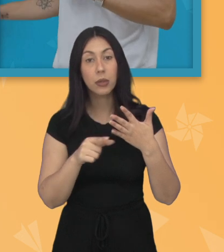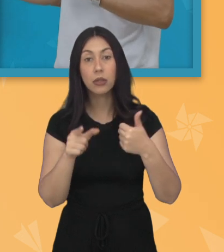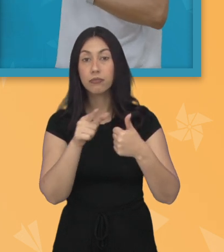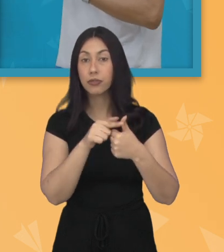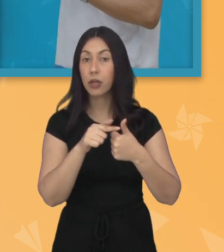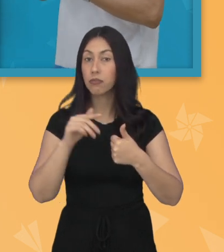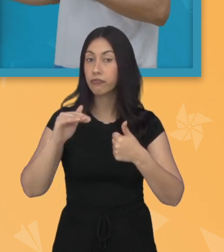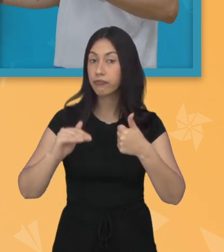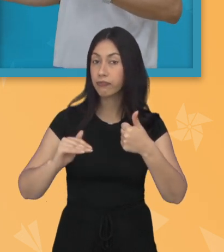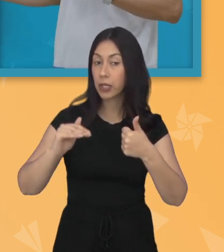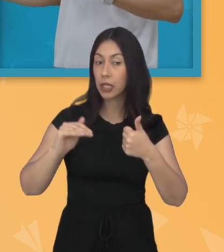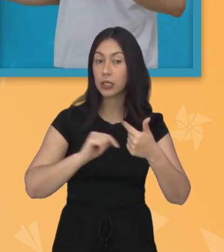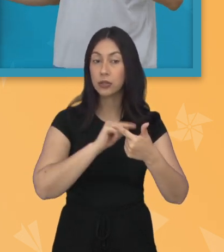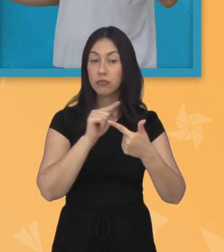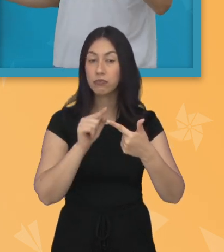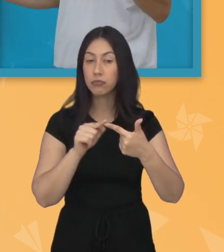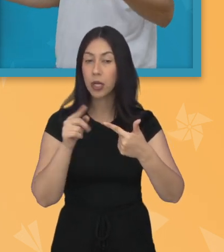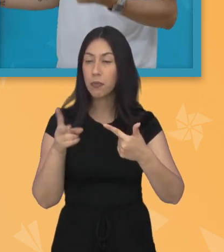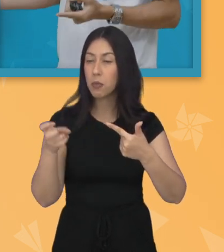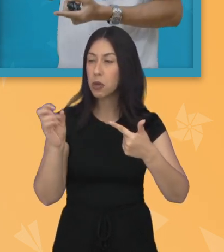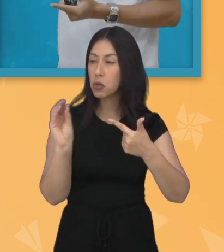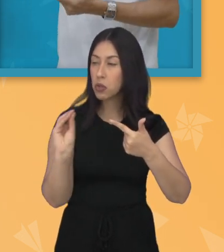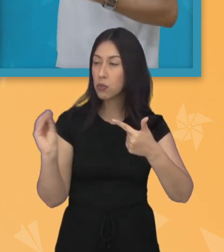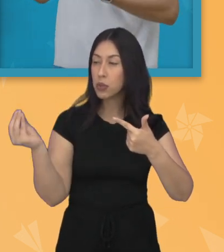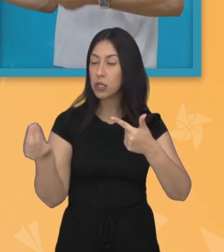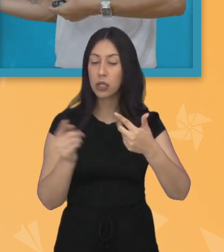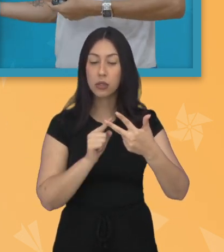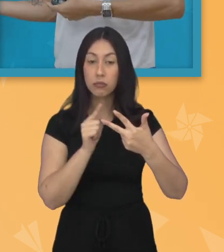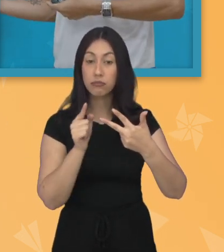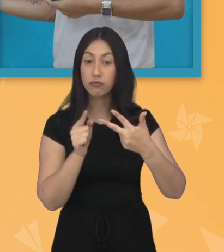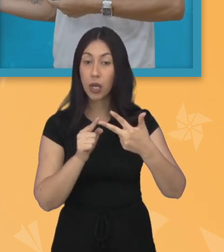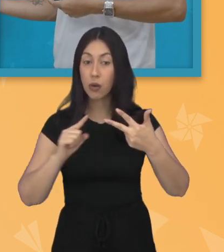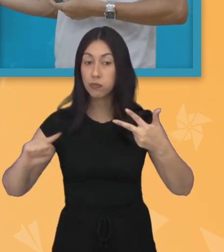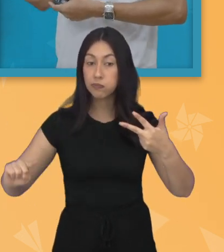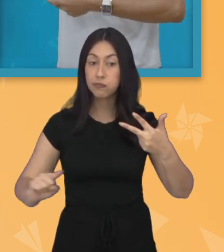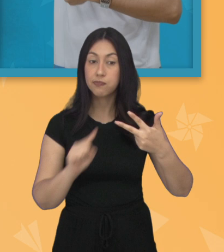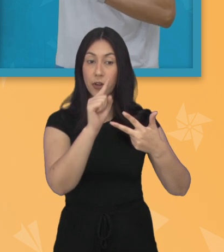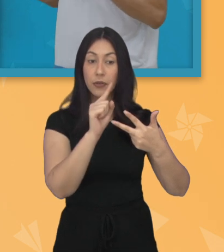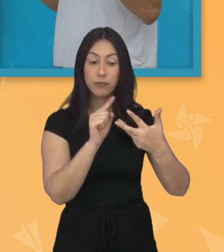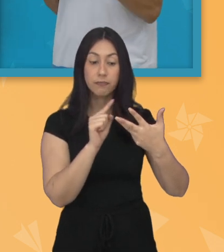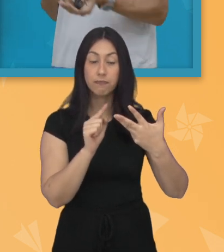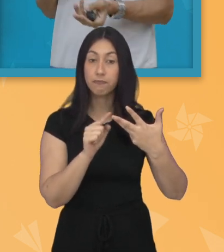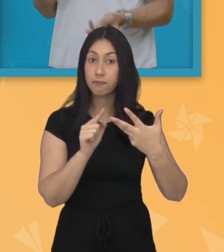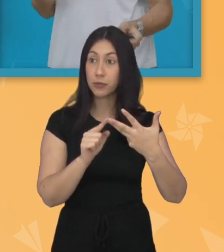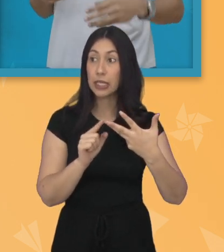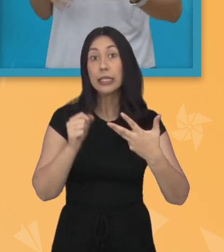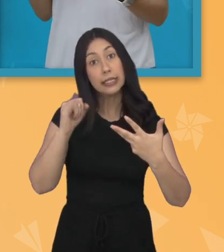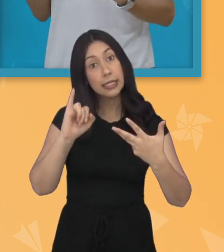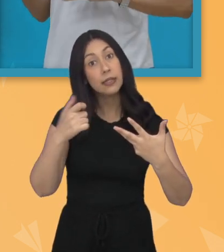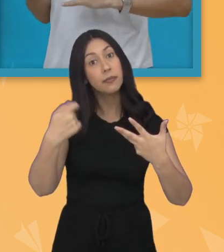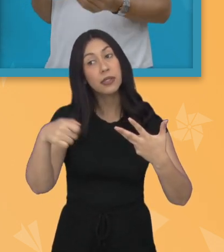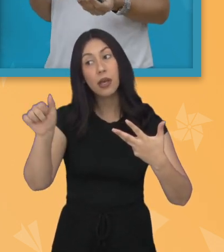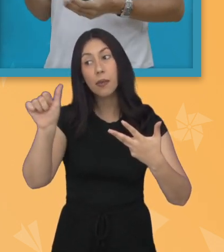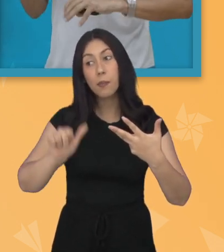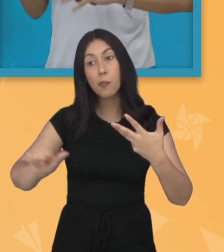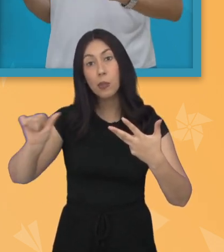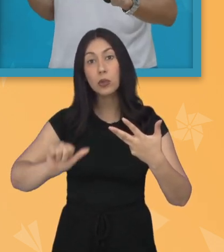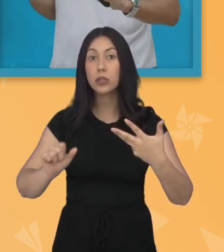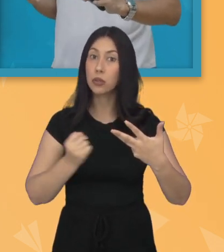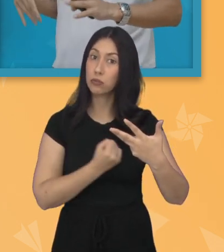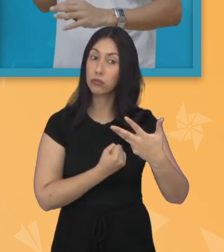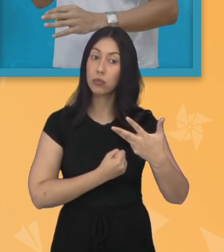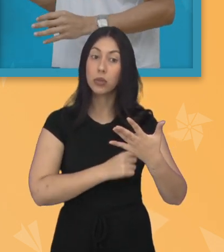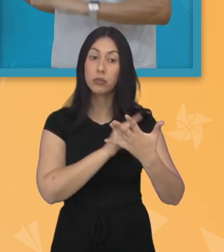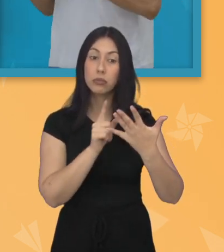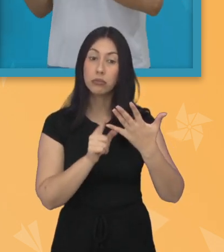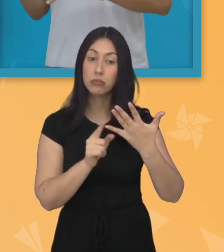reação química, identifique as substâncias que serão trabalhadas, monte a sua regra de 3, converta as unidades, caso necessário, nem sempre